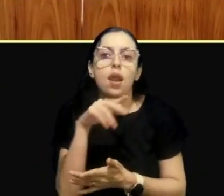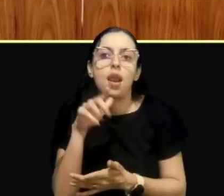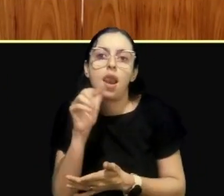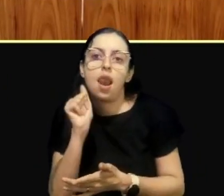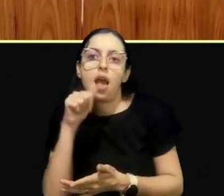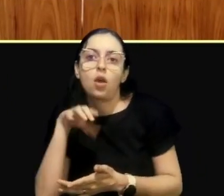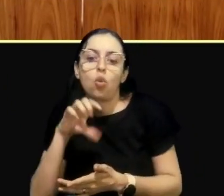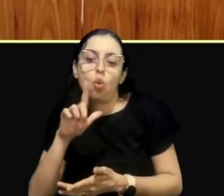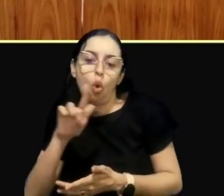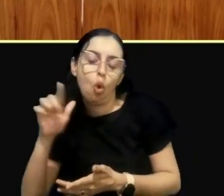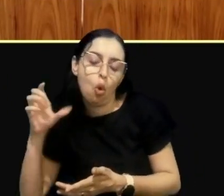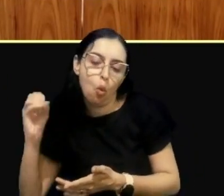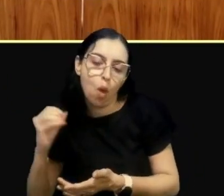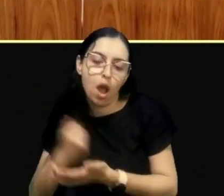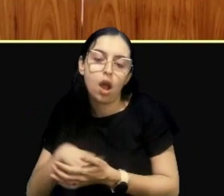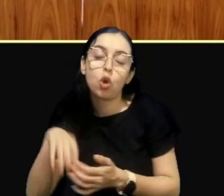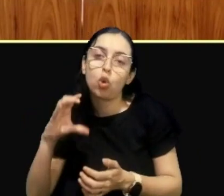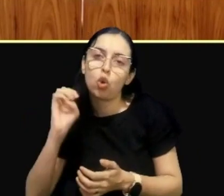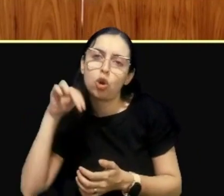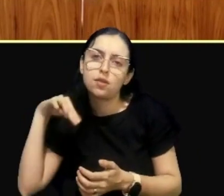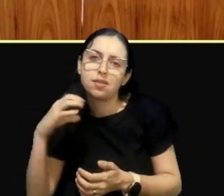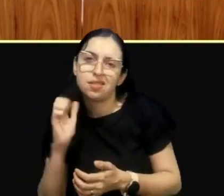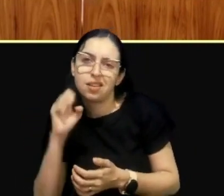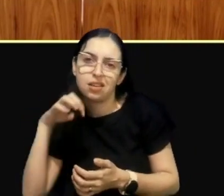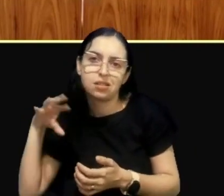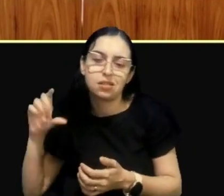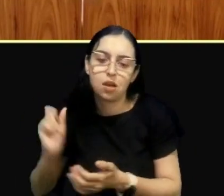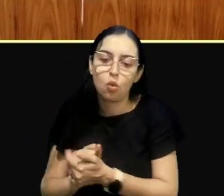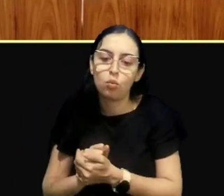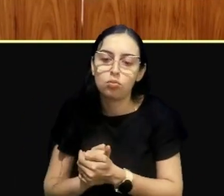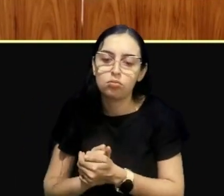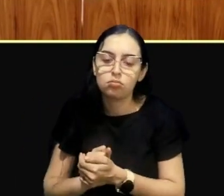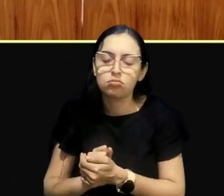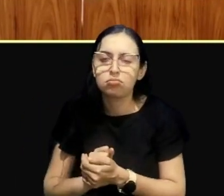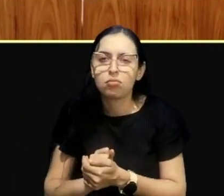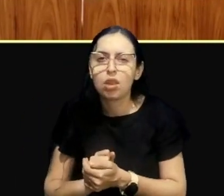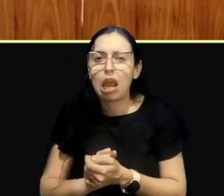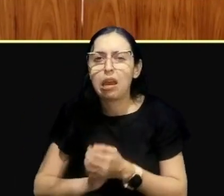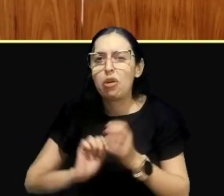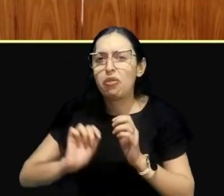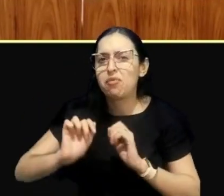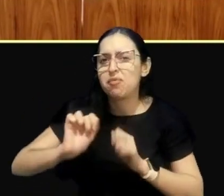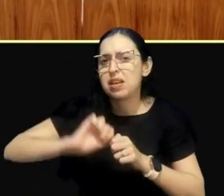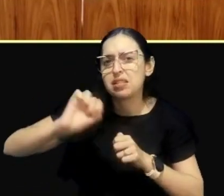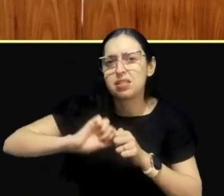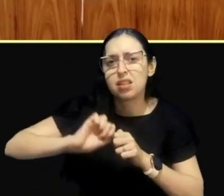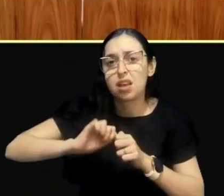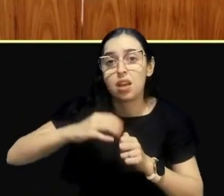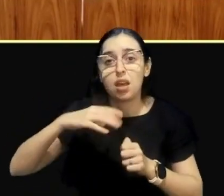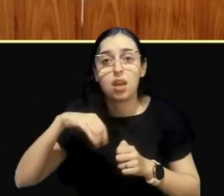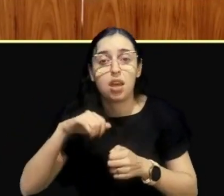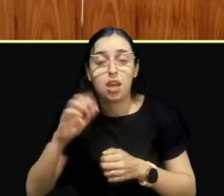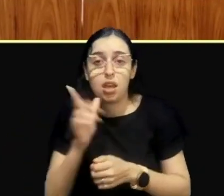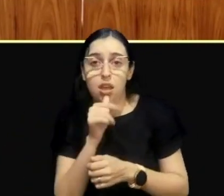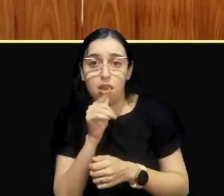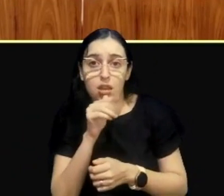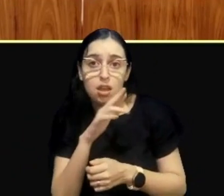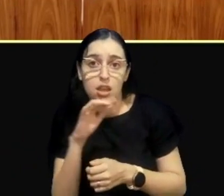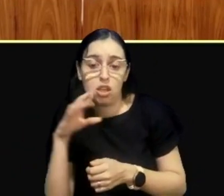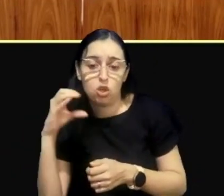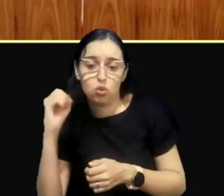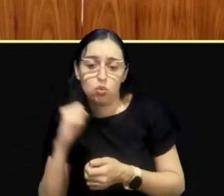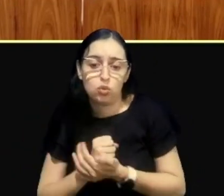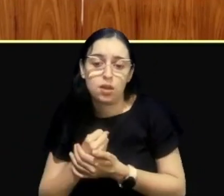Conceição, talvez ações de rios classe 4, professor